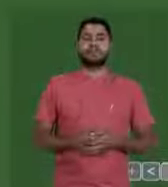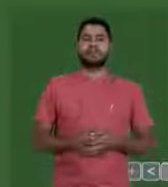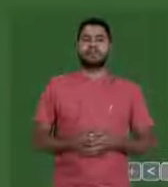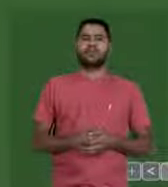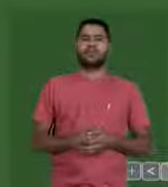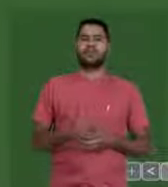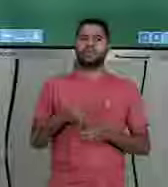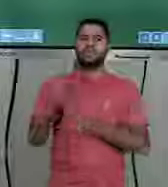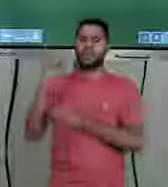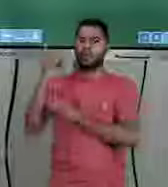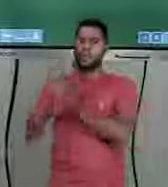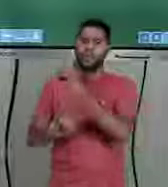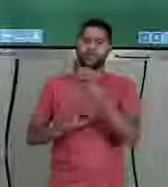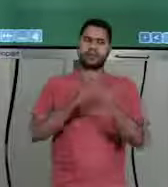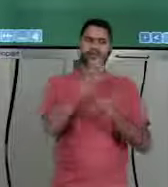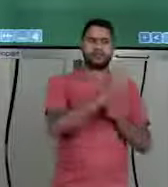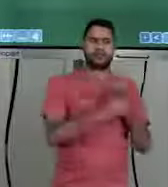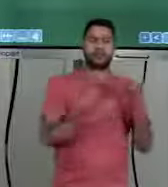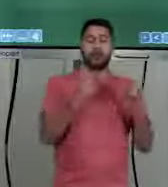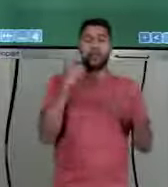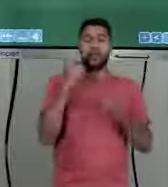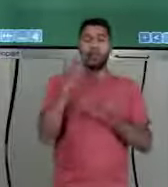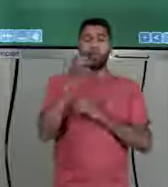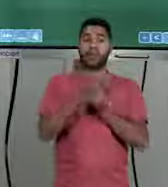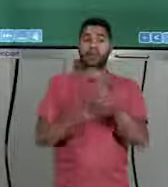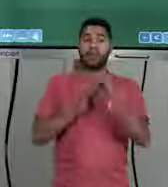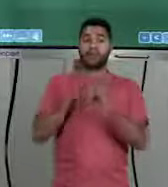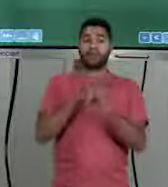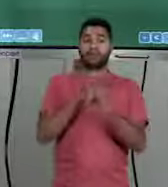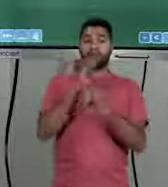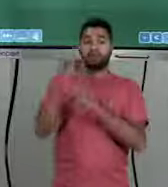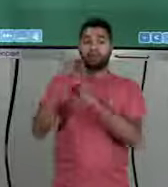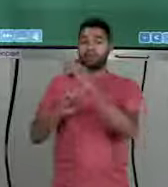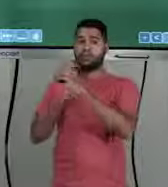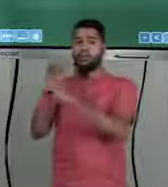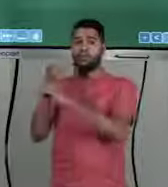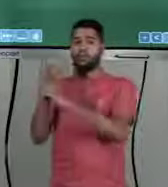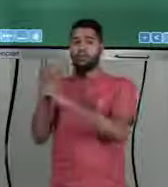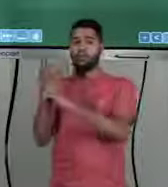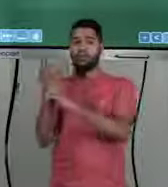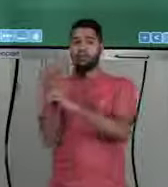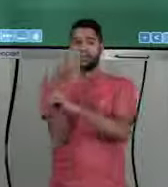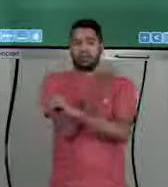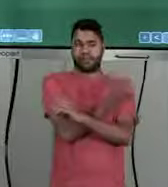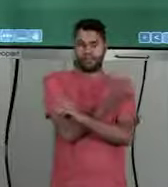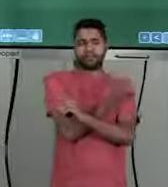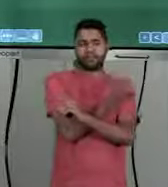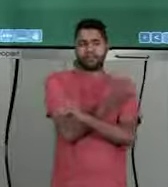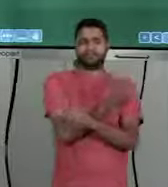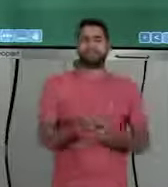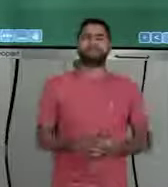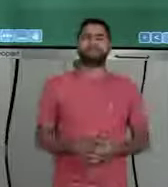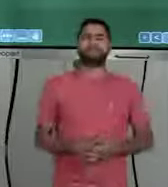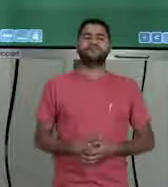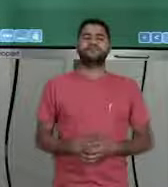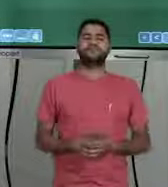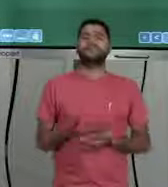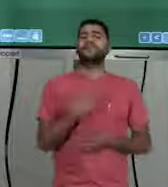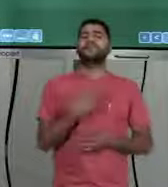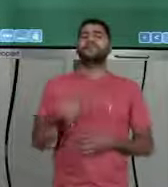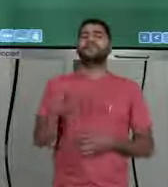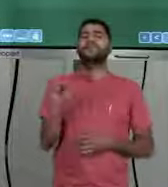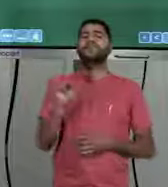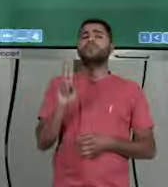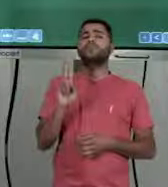um para o outro, eles vão saltando, vão pulando as eletrosferas desses átomos, vão gerando então o que a gente chama